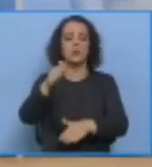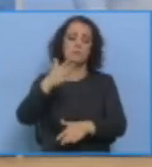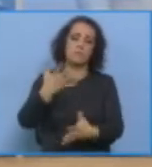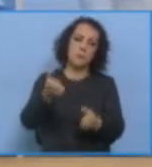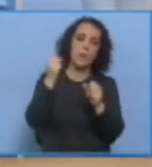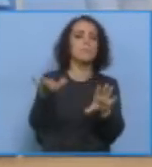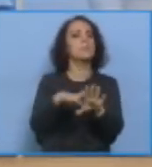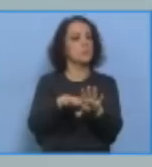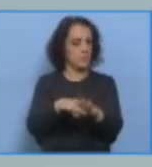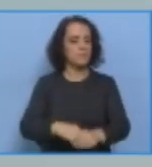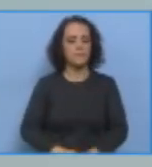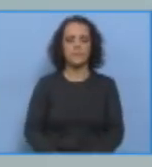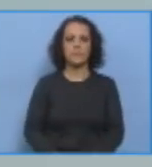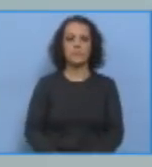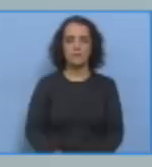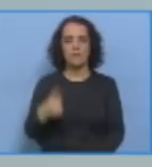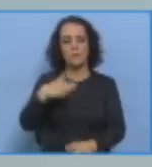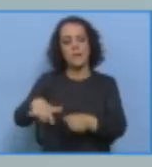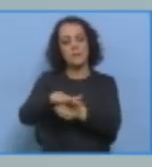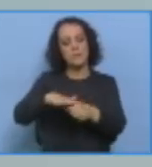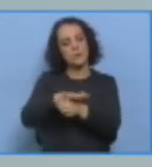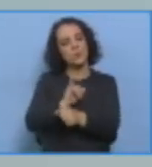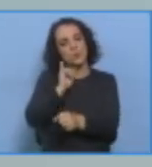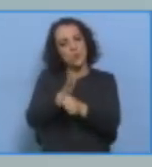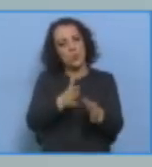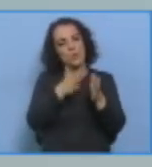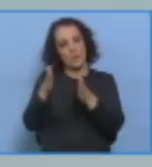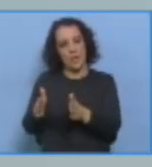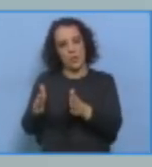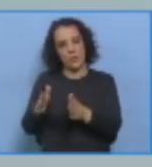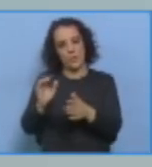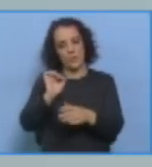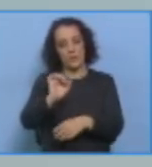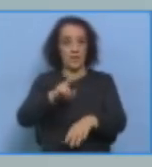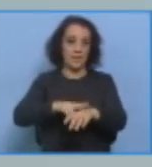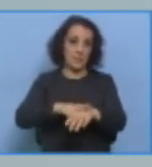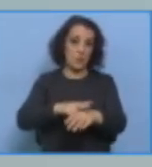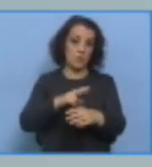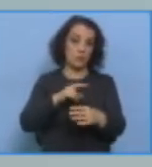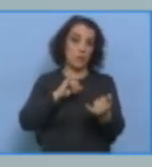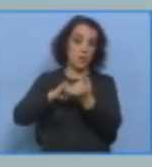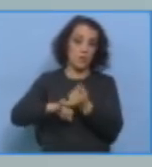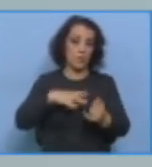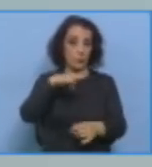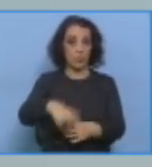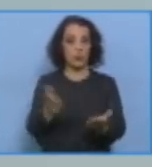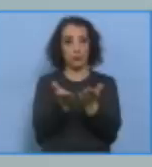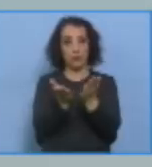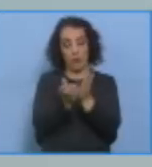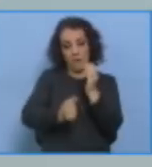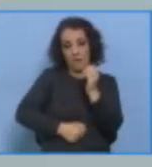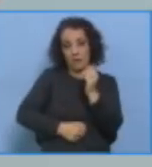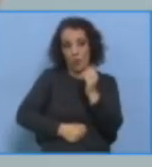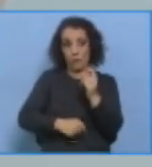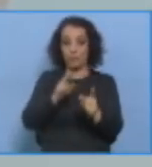frequentar. Uma outra dimensão desta direção da Associação Portuguesa das Escolas Católicas, e estou a partir de uma